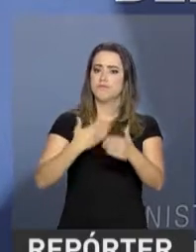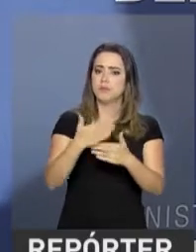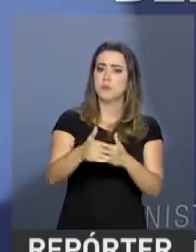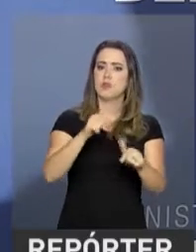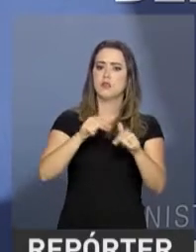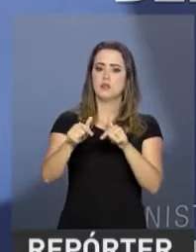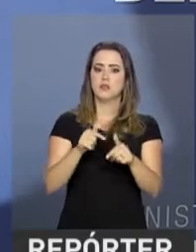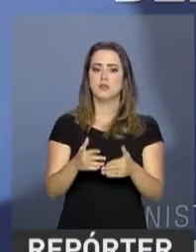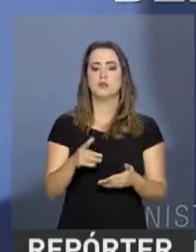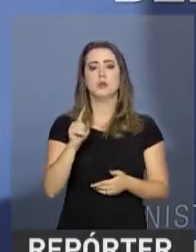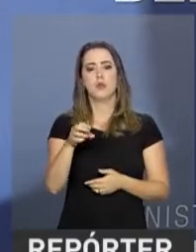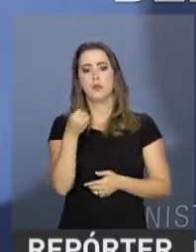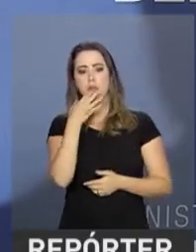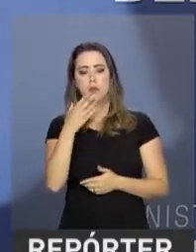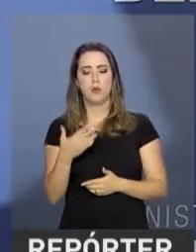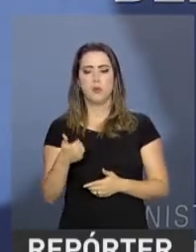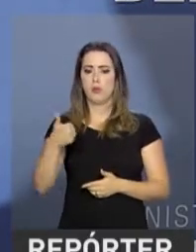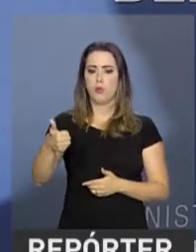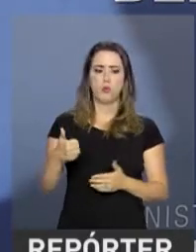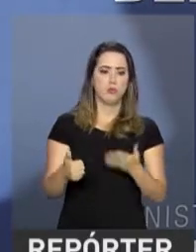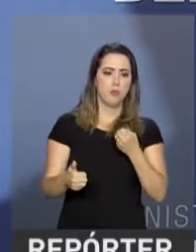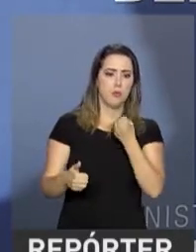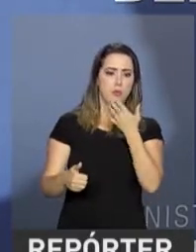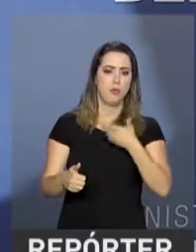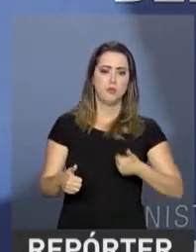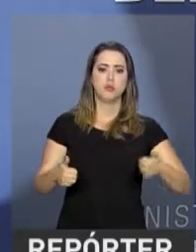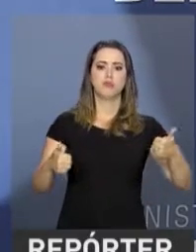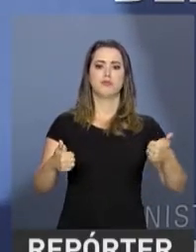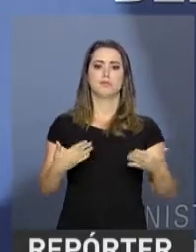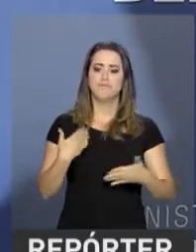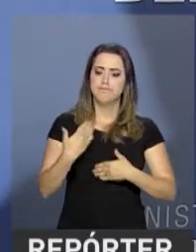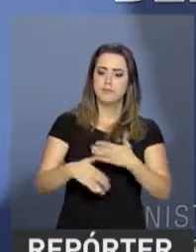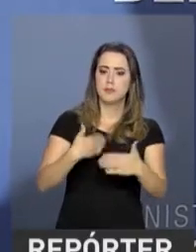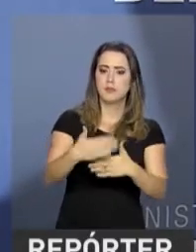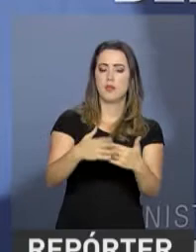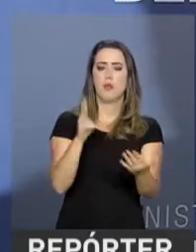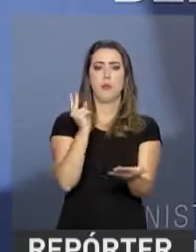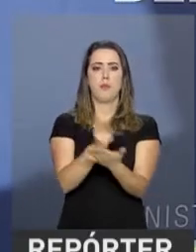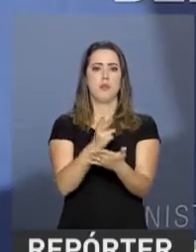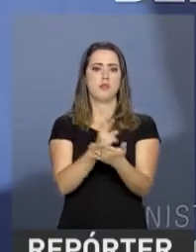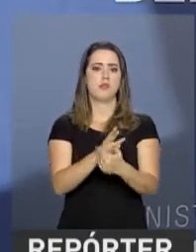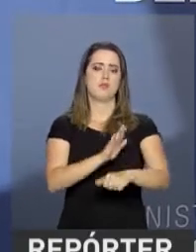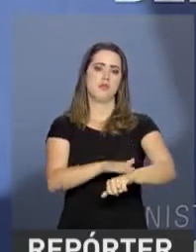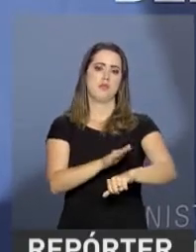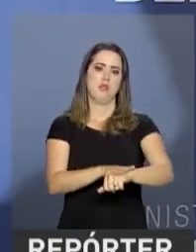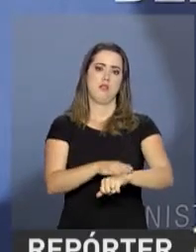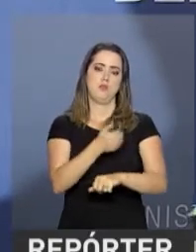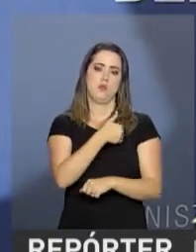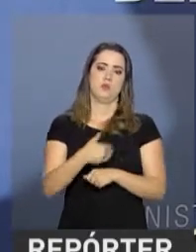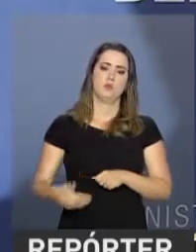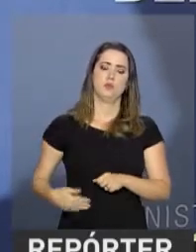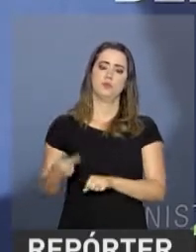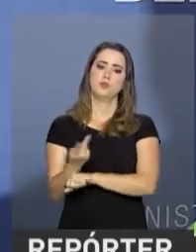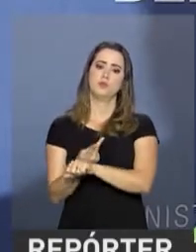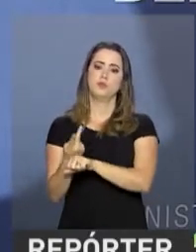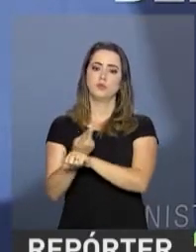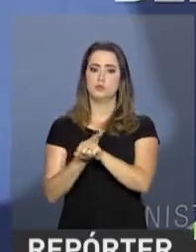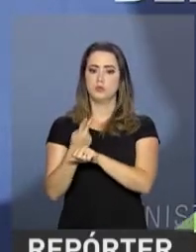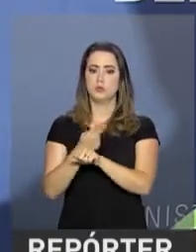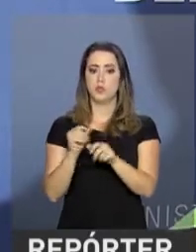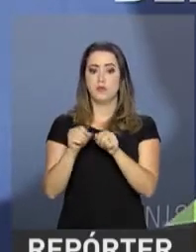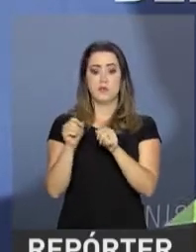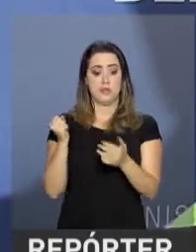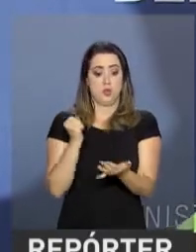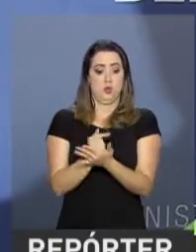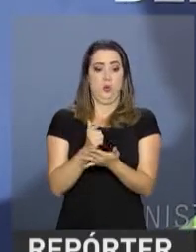ganha-ganha de modo que um ganhando outro ganho é mesmo ao mesmo tempo que o estado ele procura é fazer sua